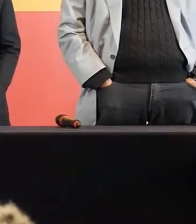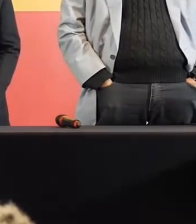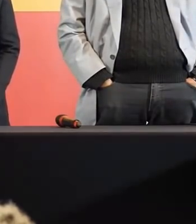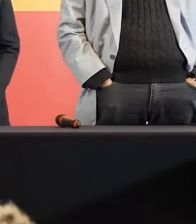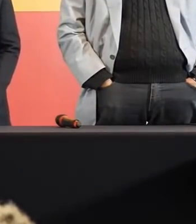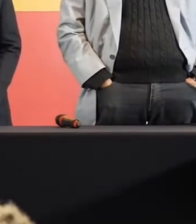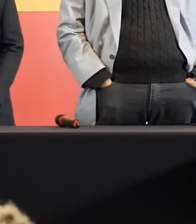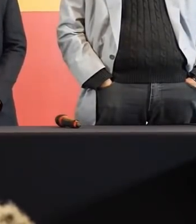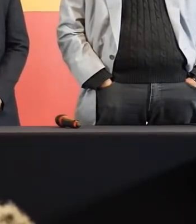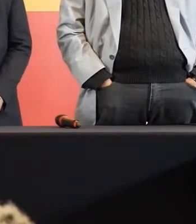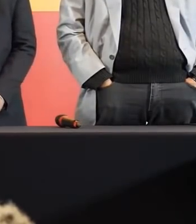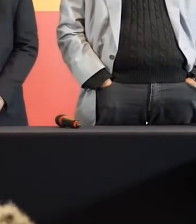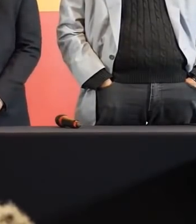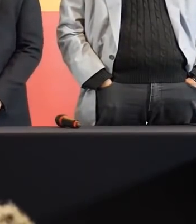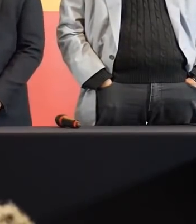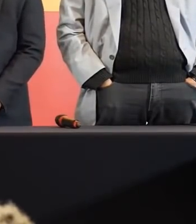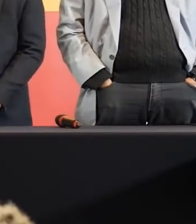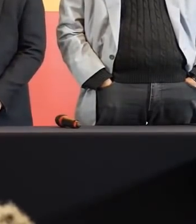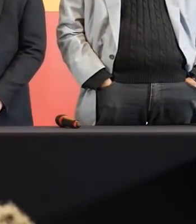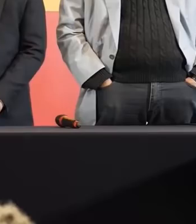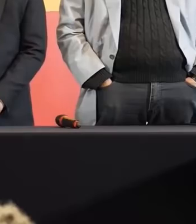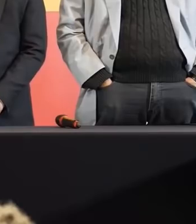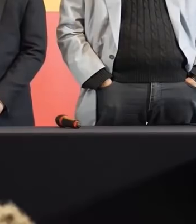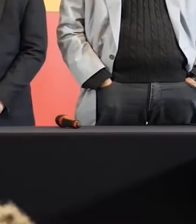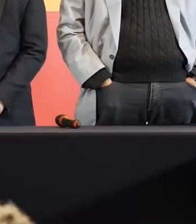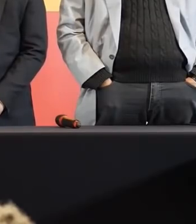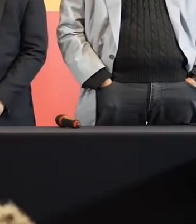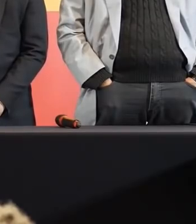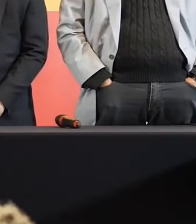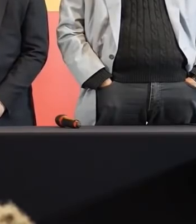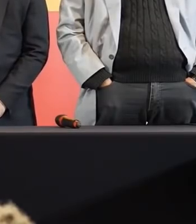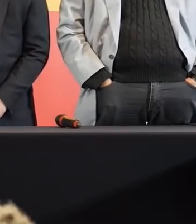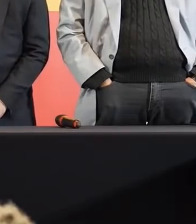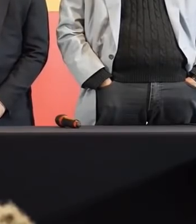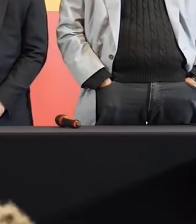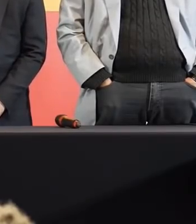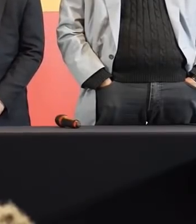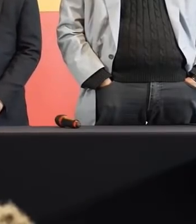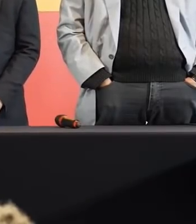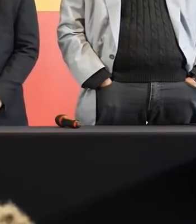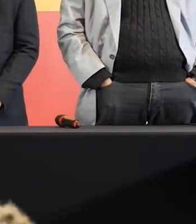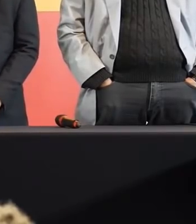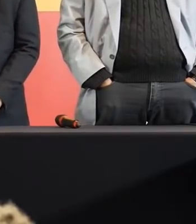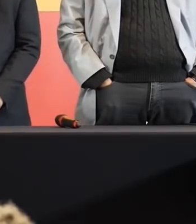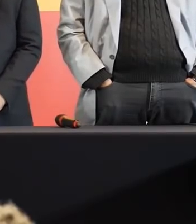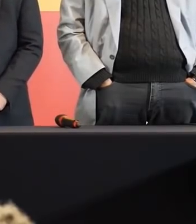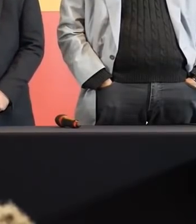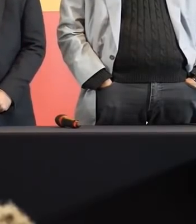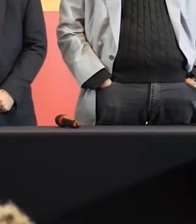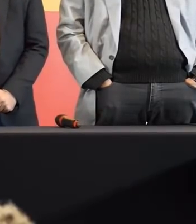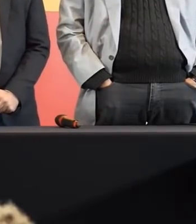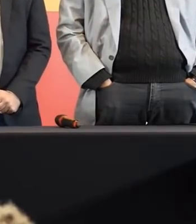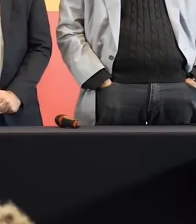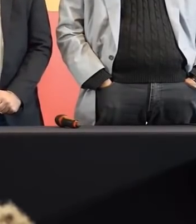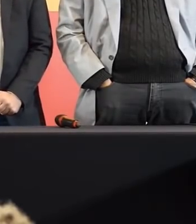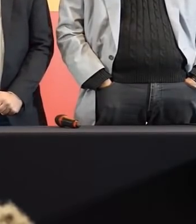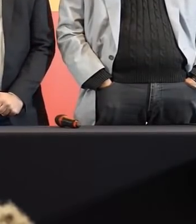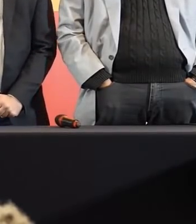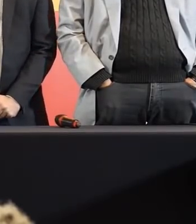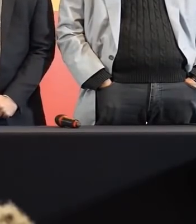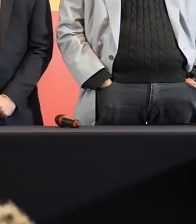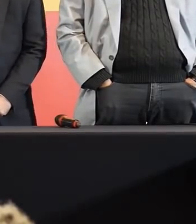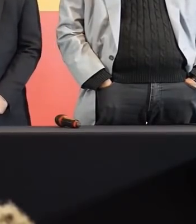estabilidade em termos de votação, né, de intenção de voto, e também uma consolidação